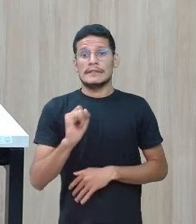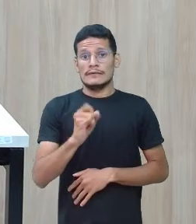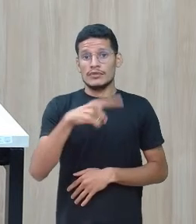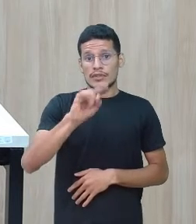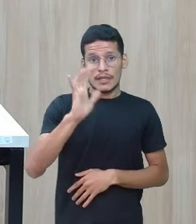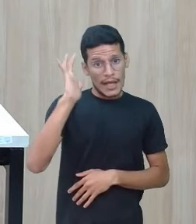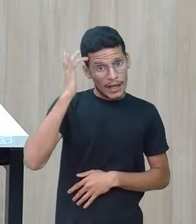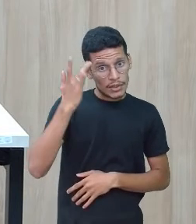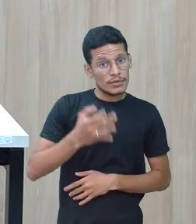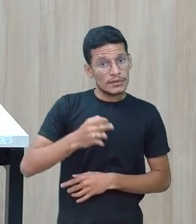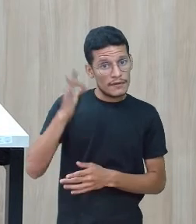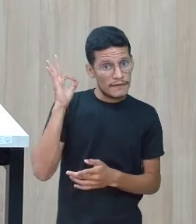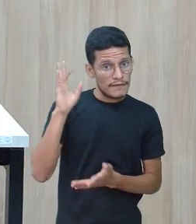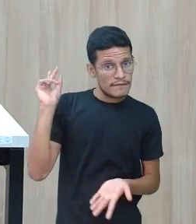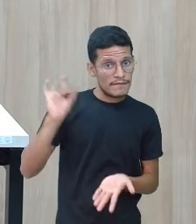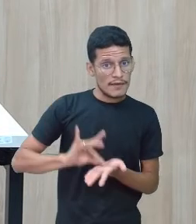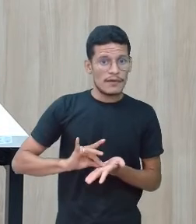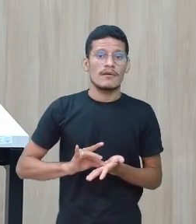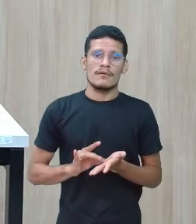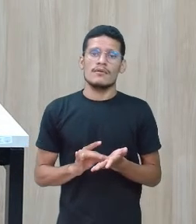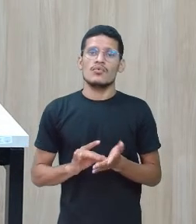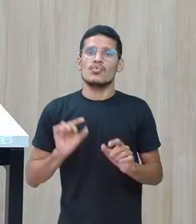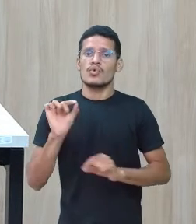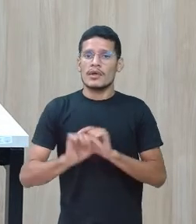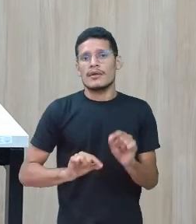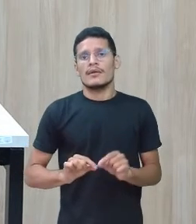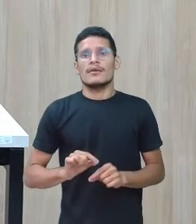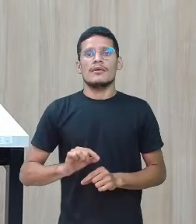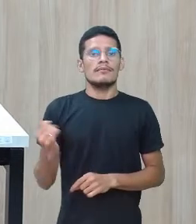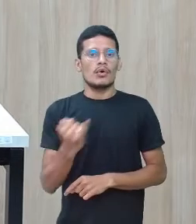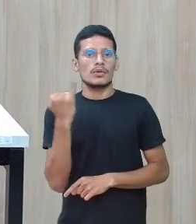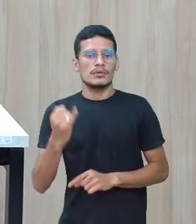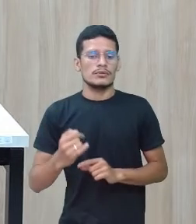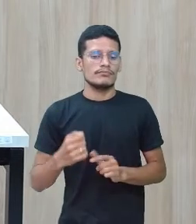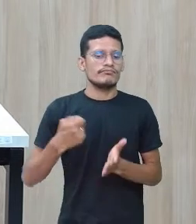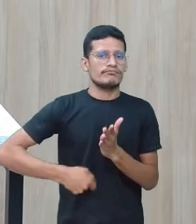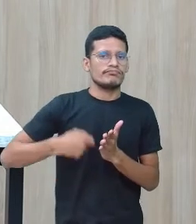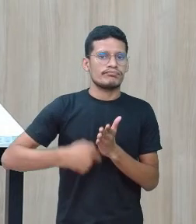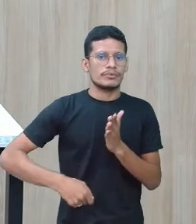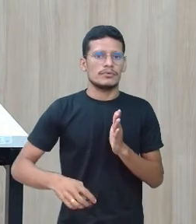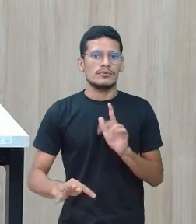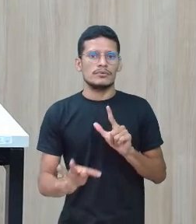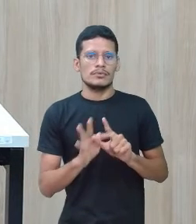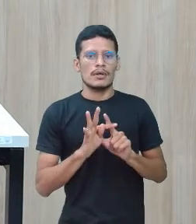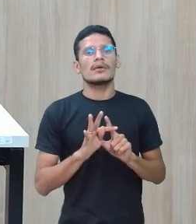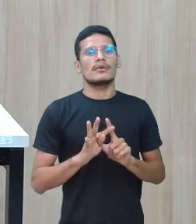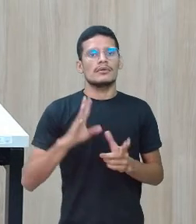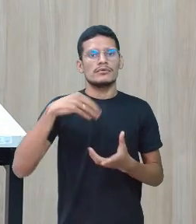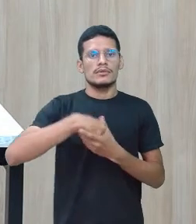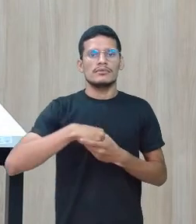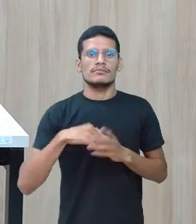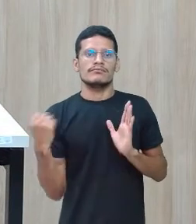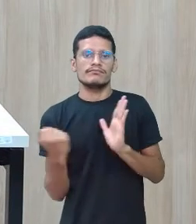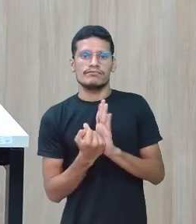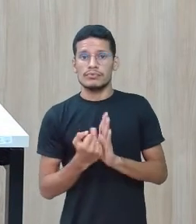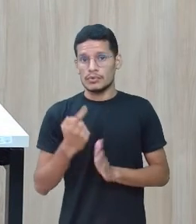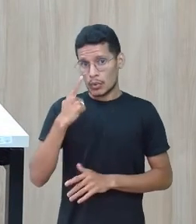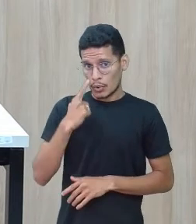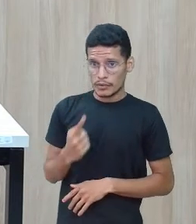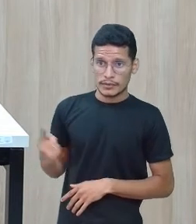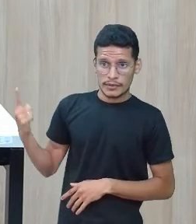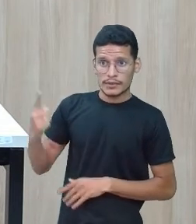acham realmente importante a obrigatoriedade desse símbolozinho, o T, né? O T